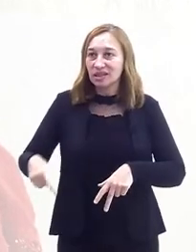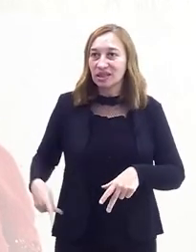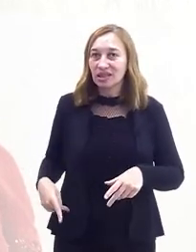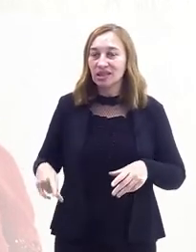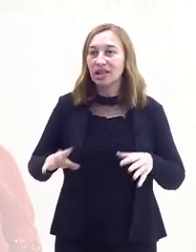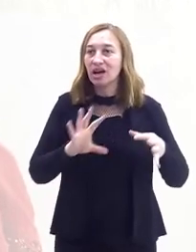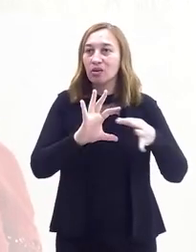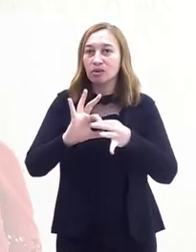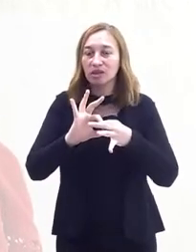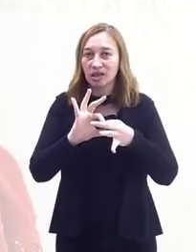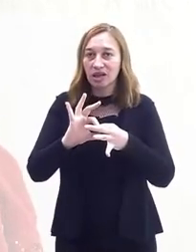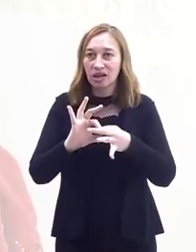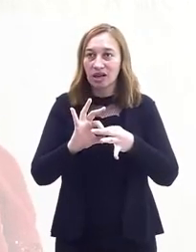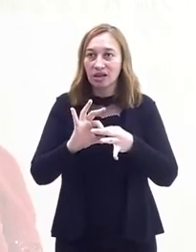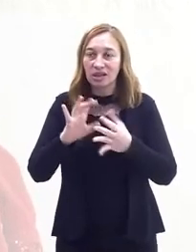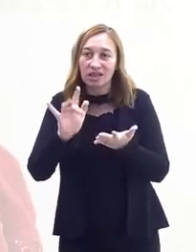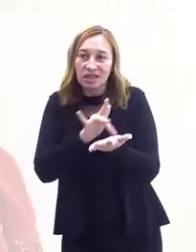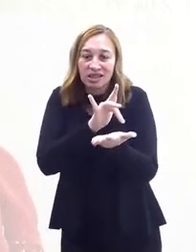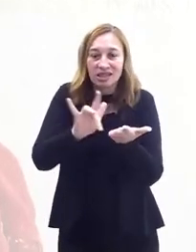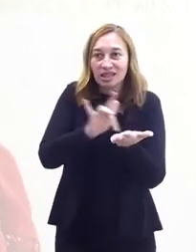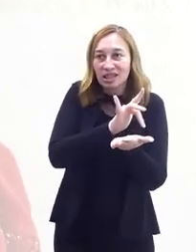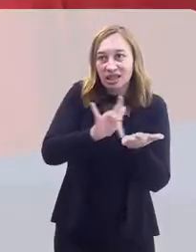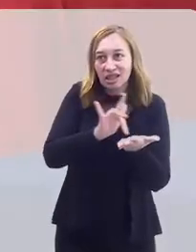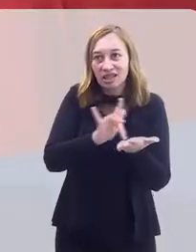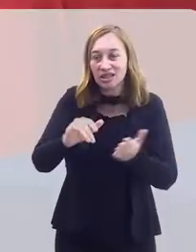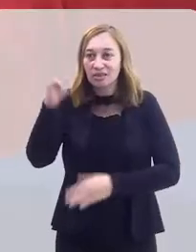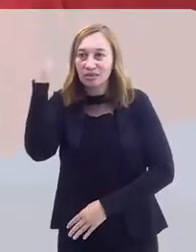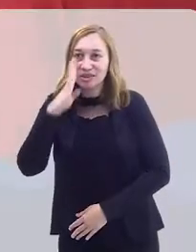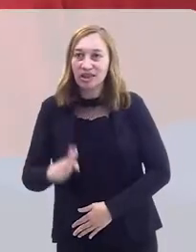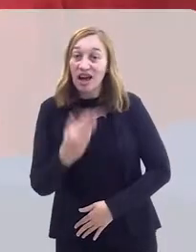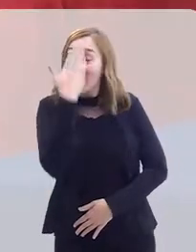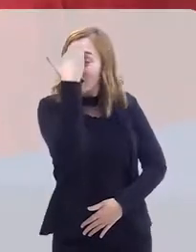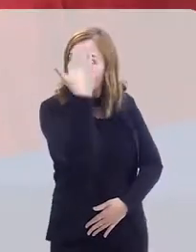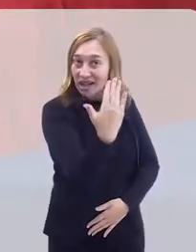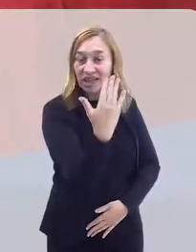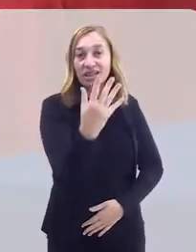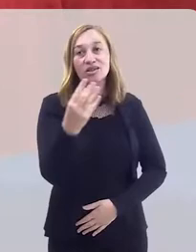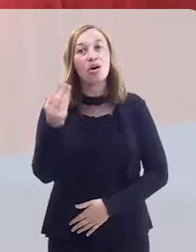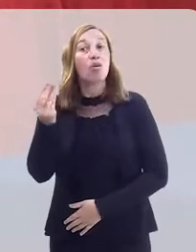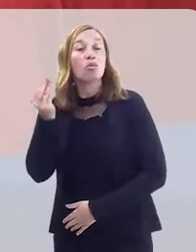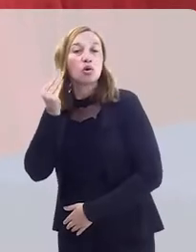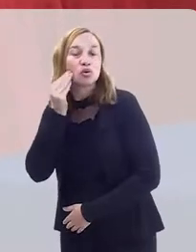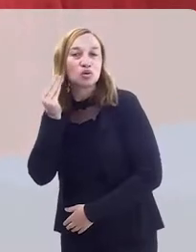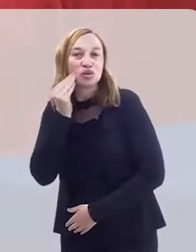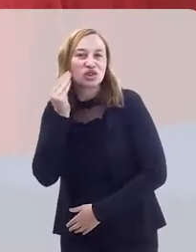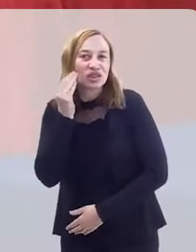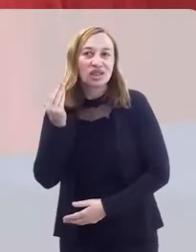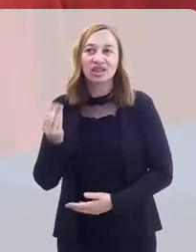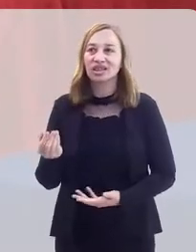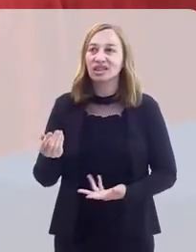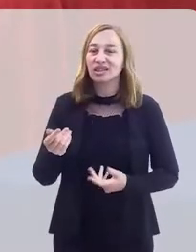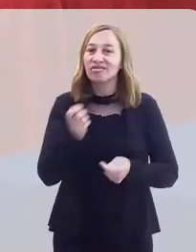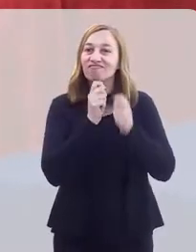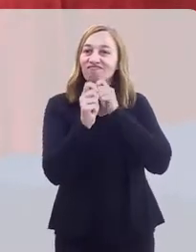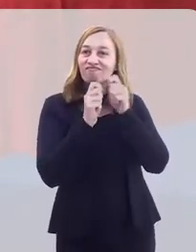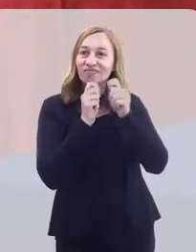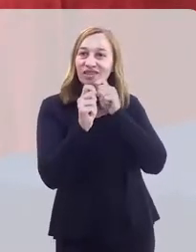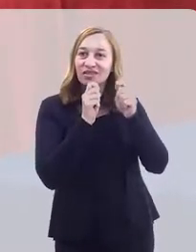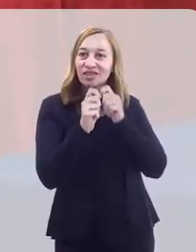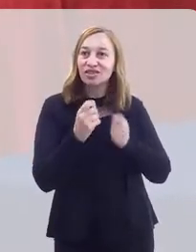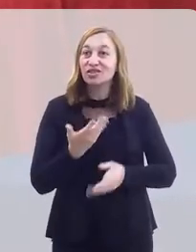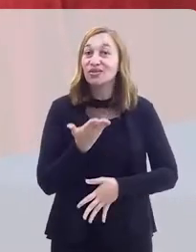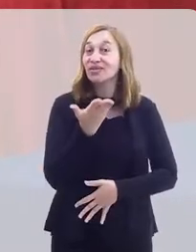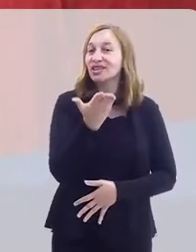do Brasil, Marcelo Vassiti. Inclusive, agradeço a oportunidade de estar dando essa entrevista com